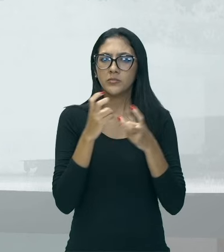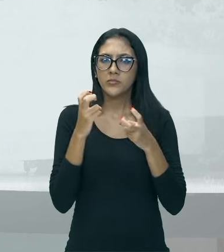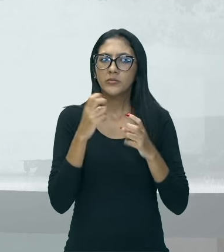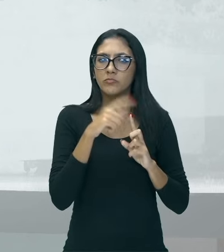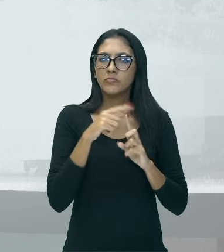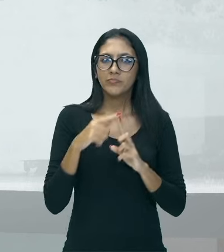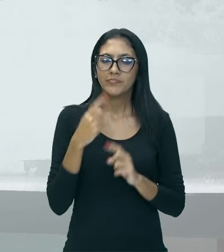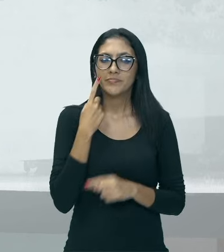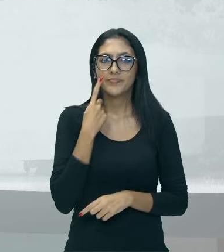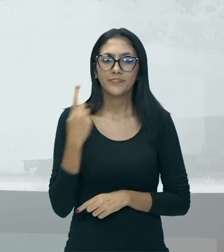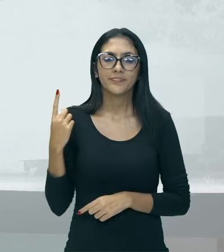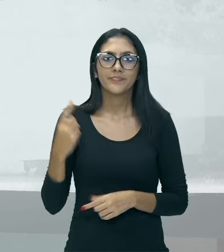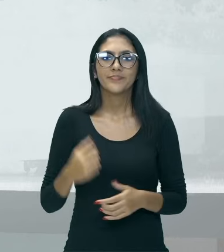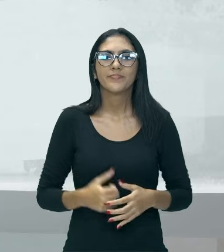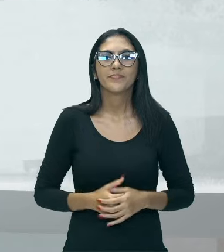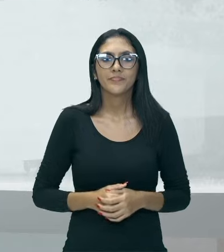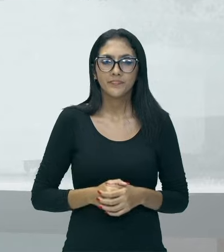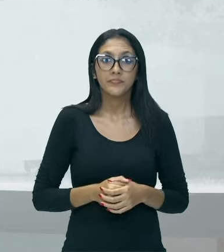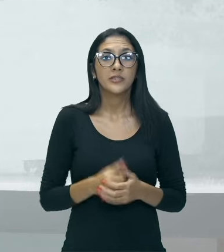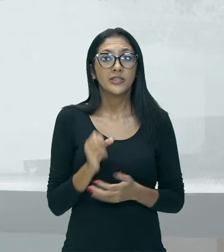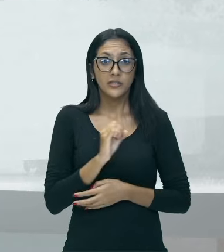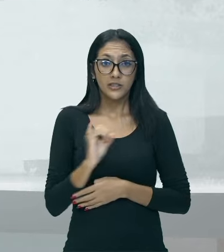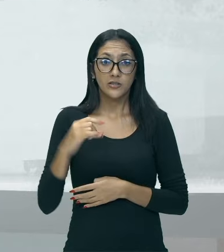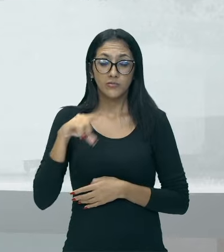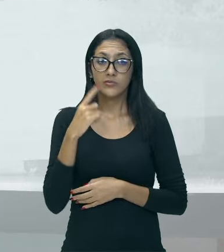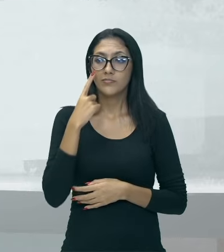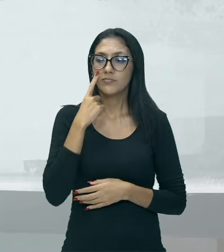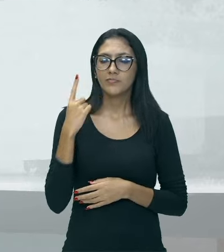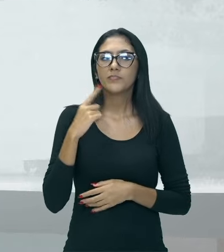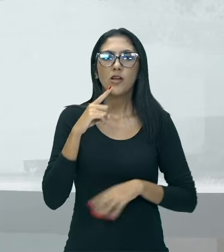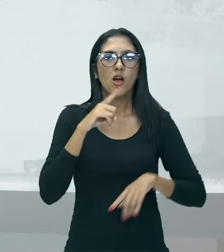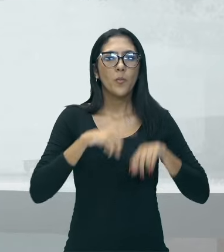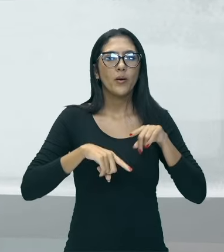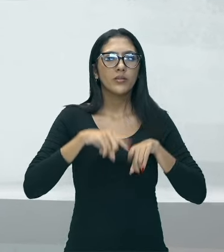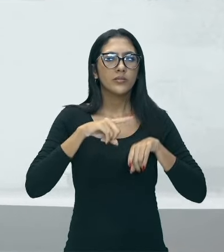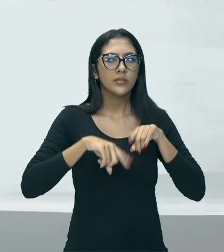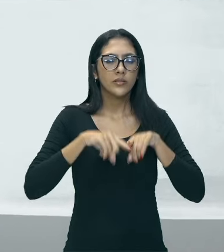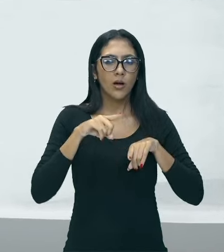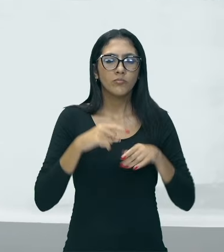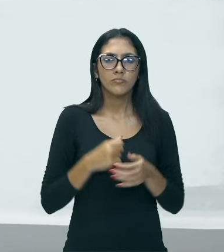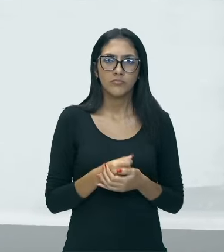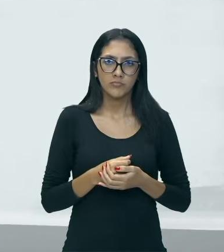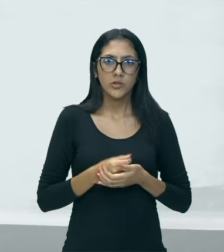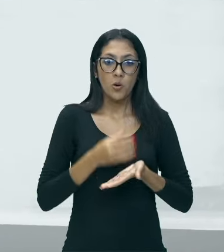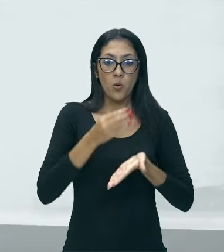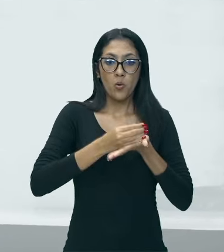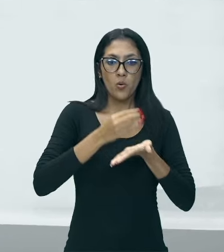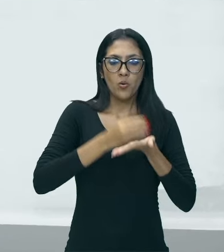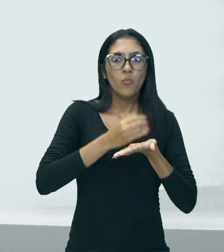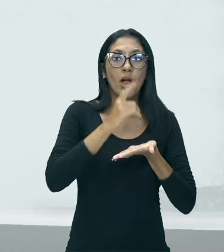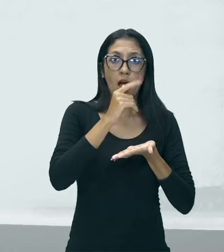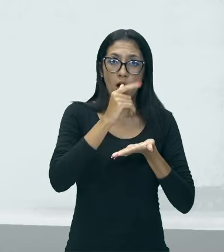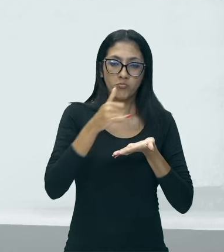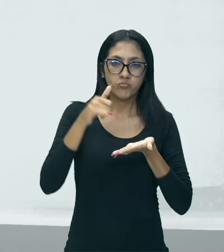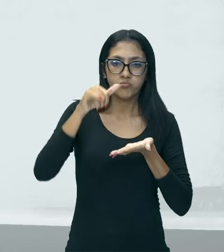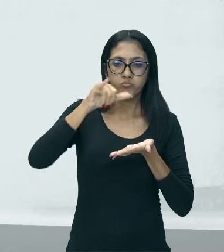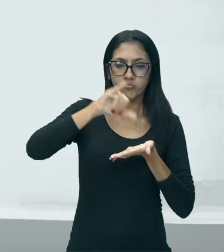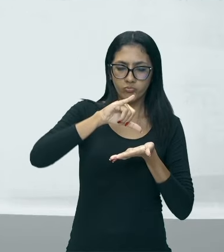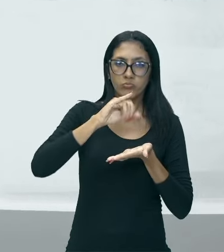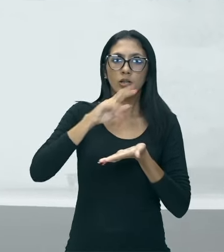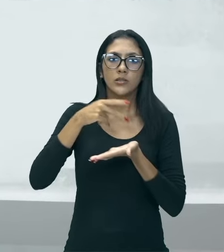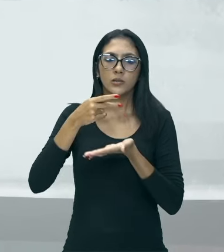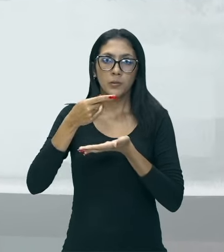suspensão. Ó, se você pegar um copo com água e jogar um punhado de areia